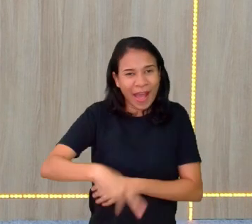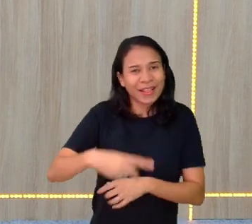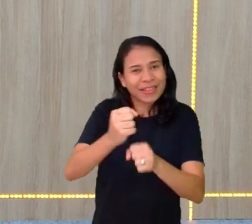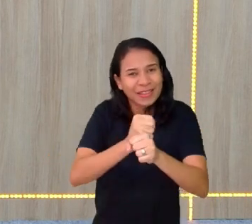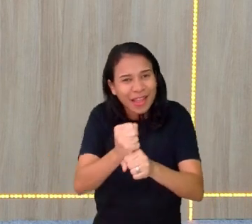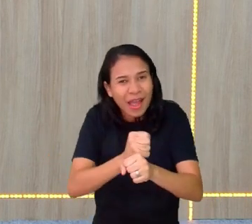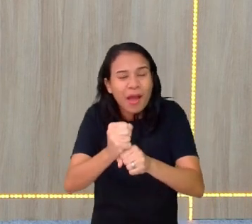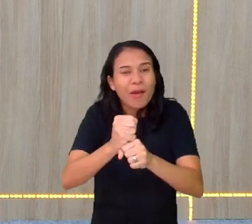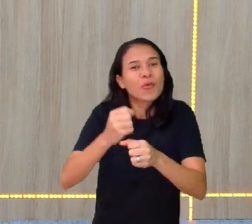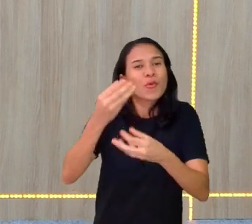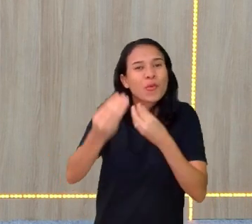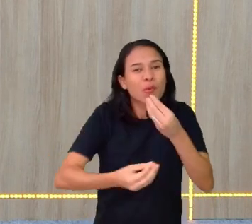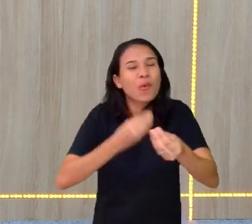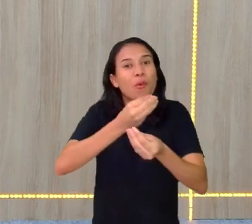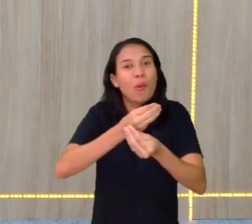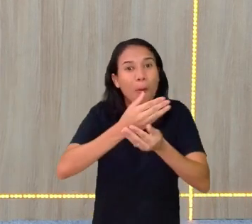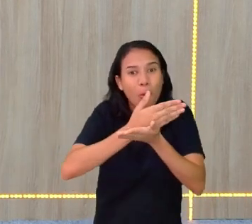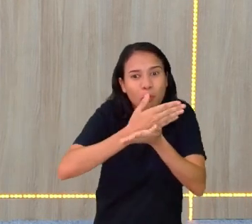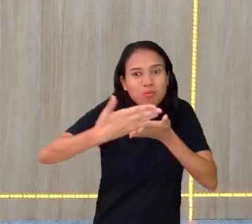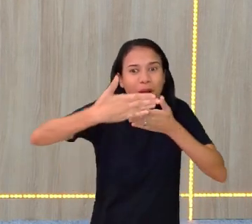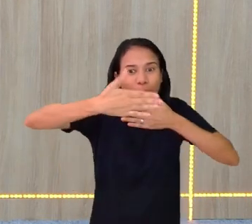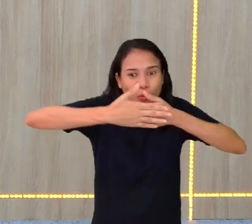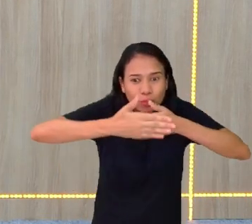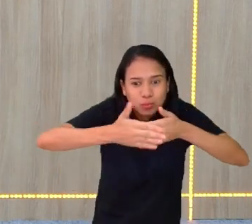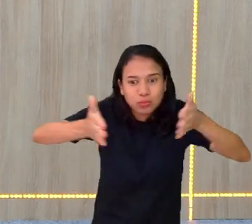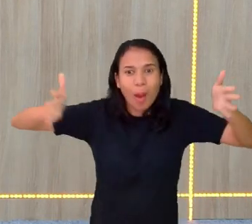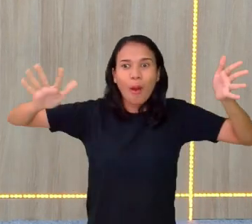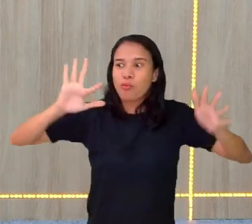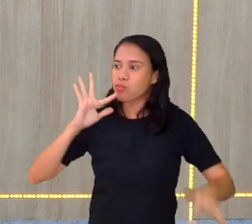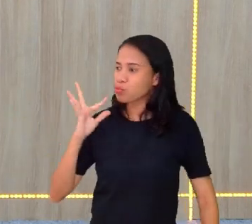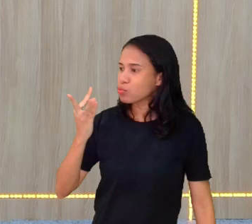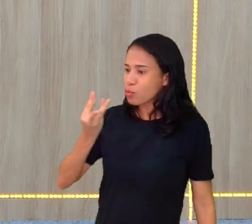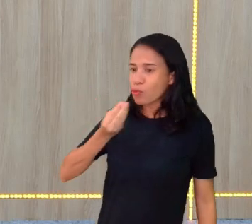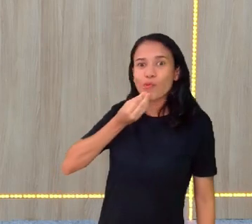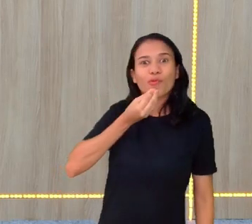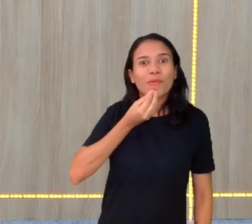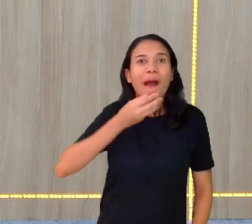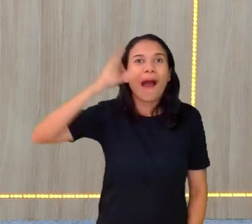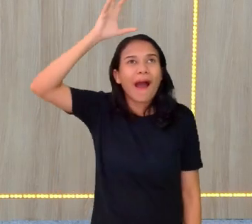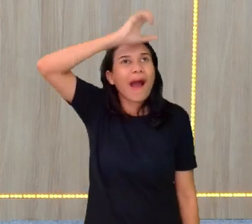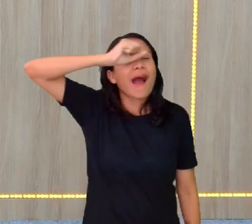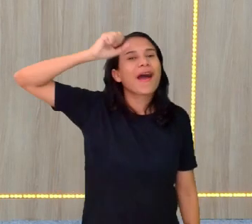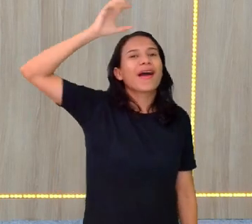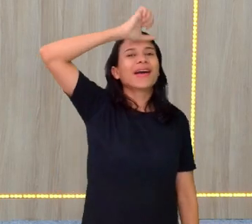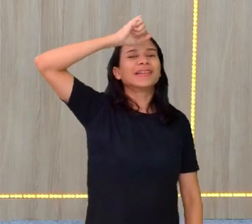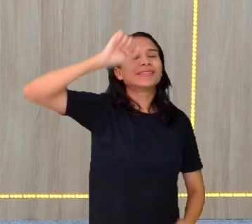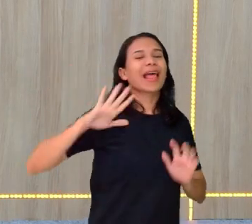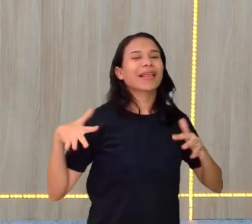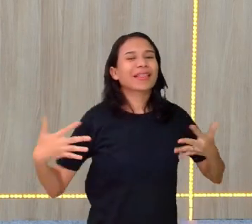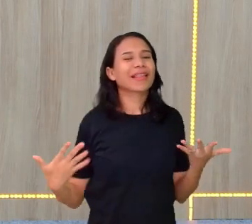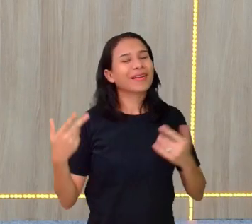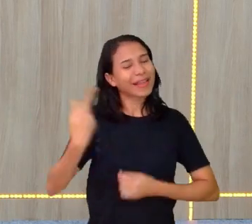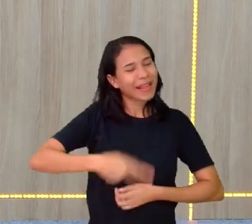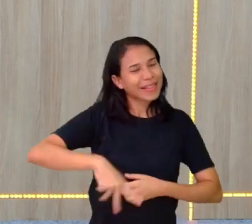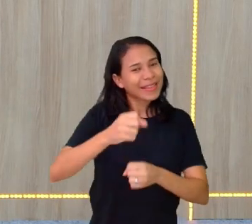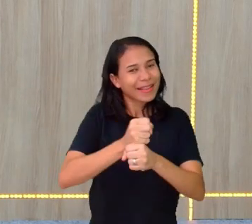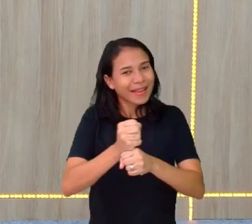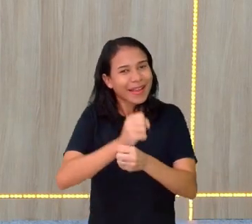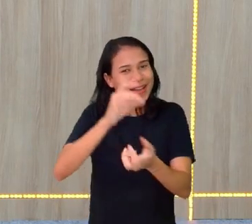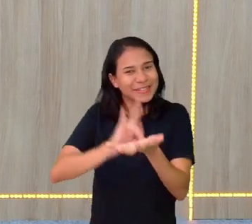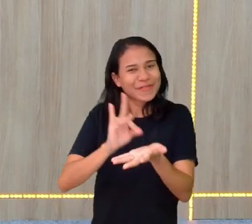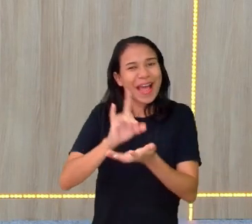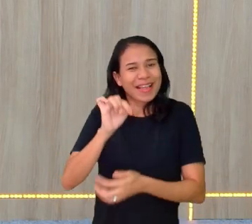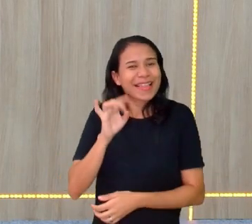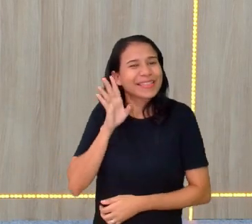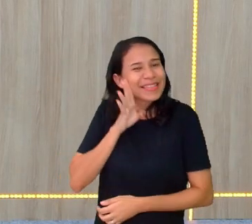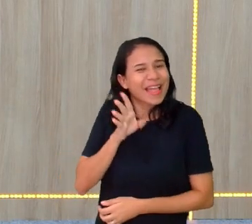aí abrindo, né, as portas aí do conhecimento, do aprendizado. Então, que esse ano seja muito